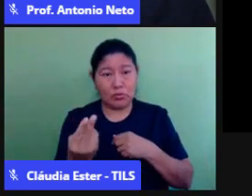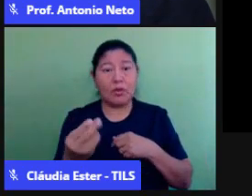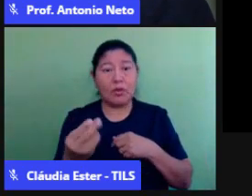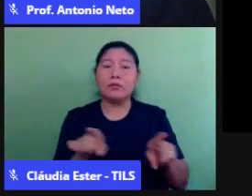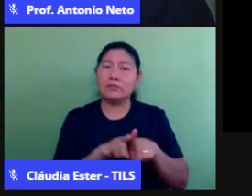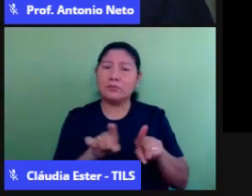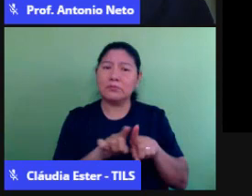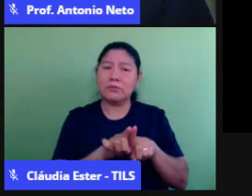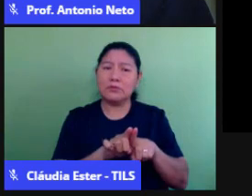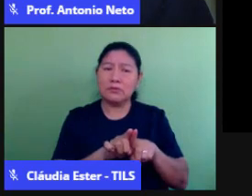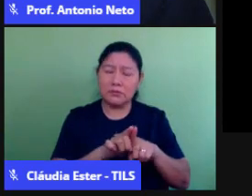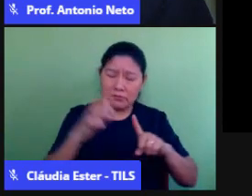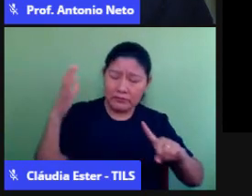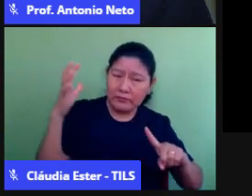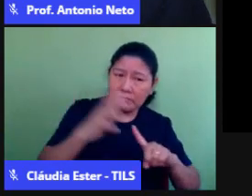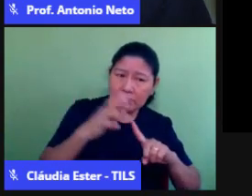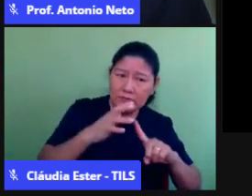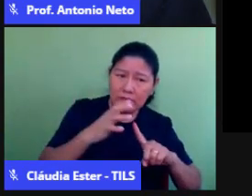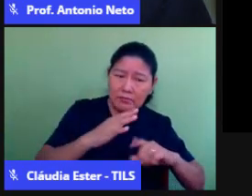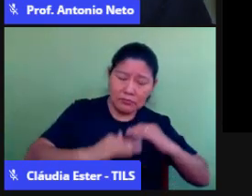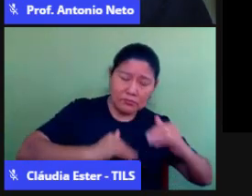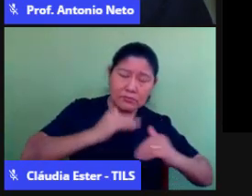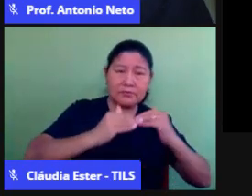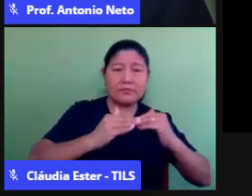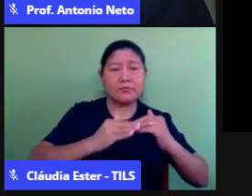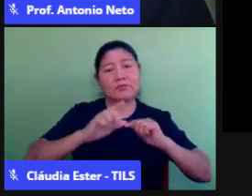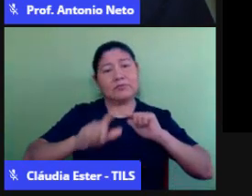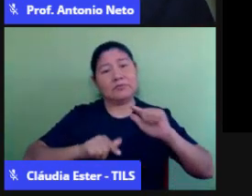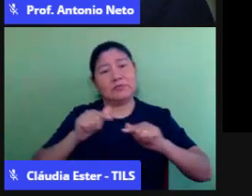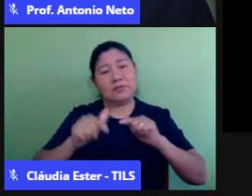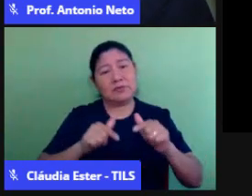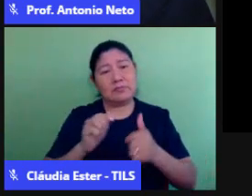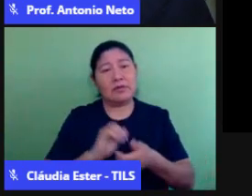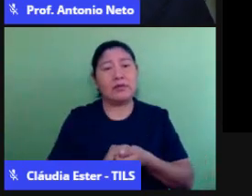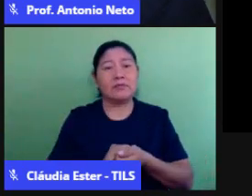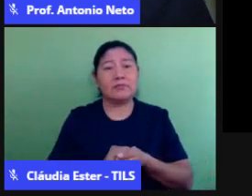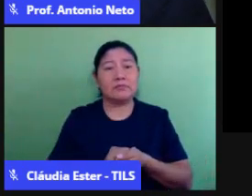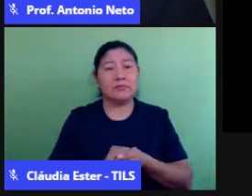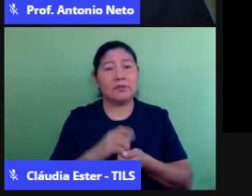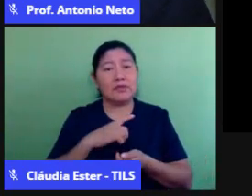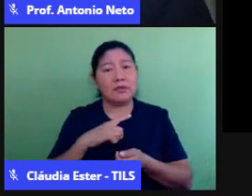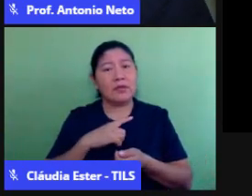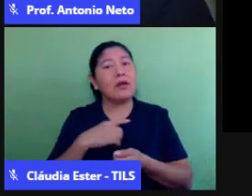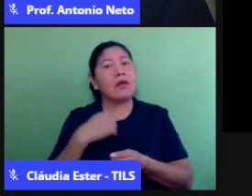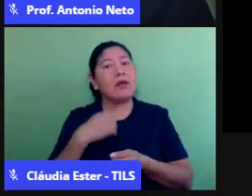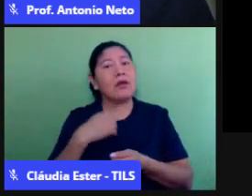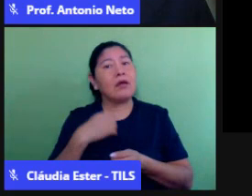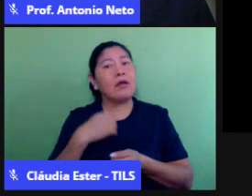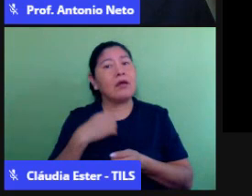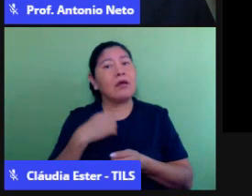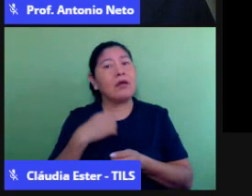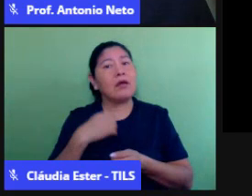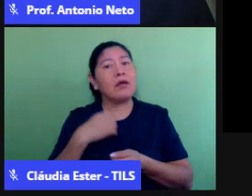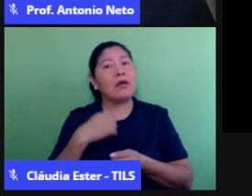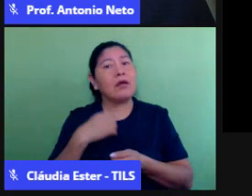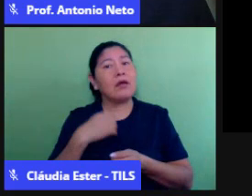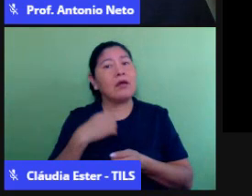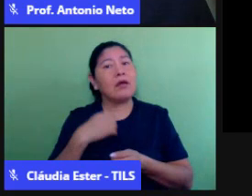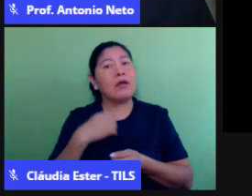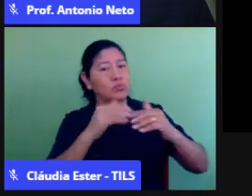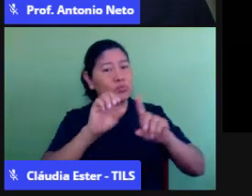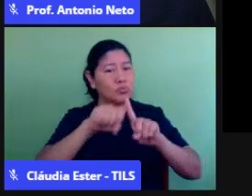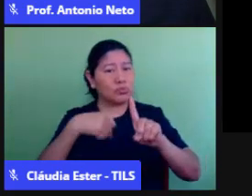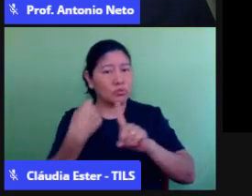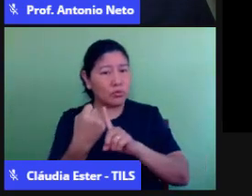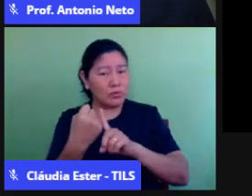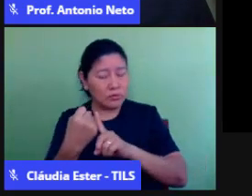serviços, né? Comércio e serviços. O expressivo enriquecimento sociocultural e implementação da região por meio